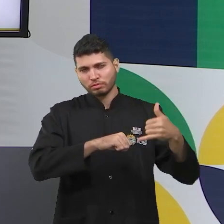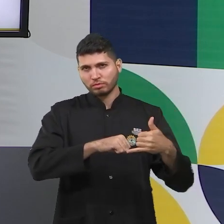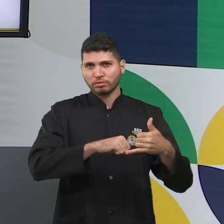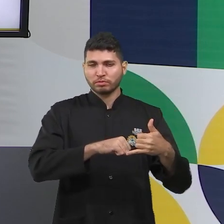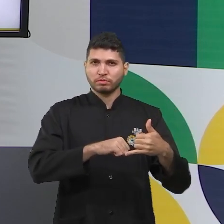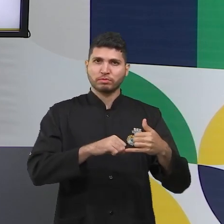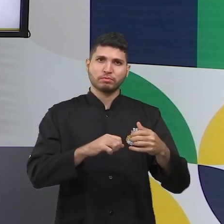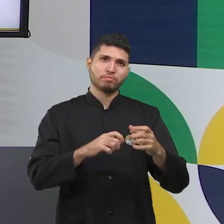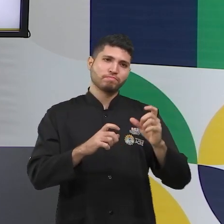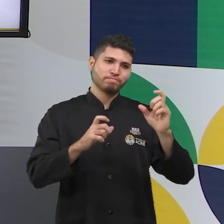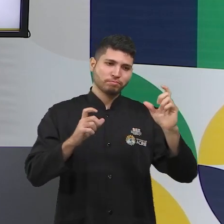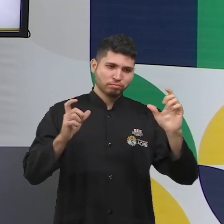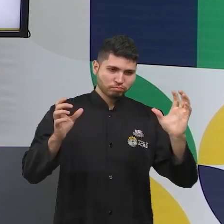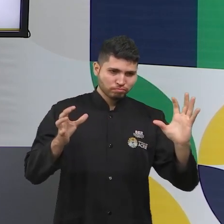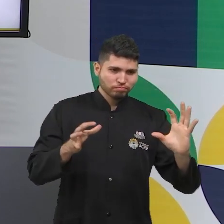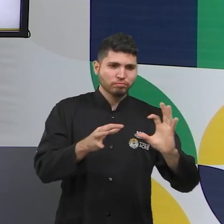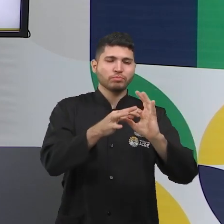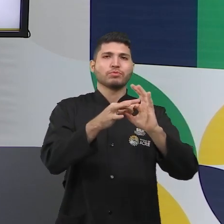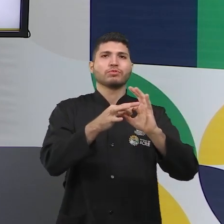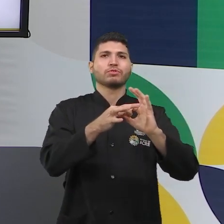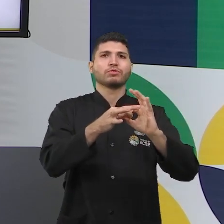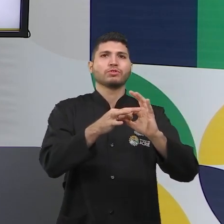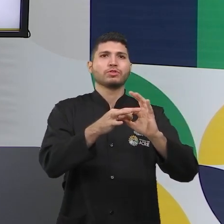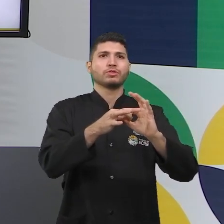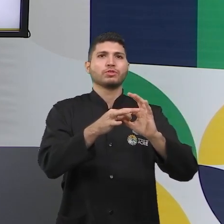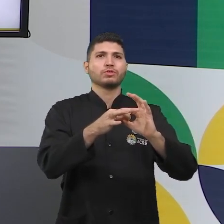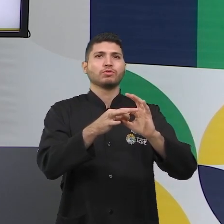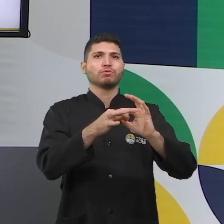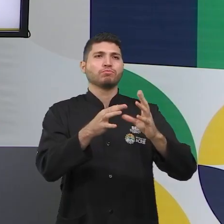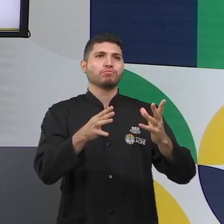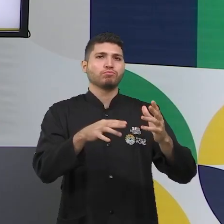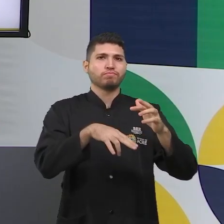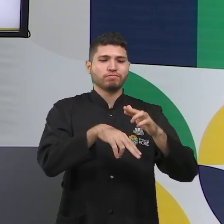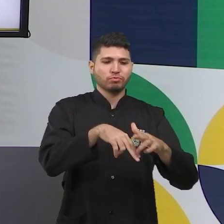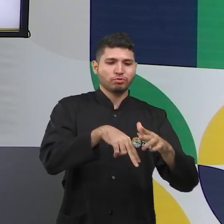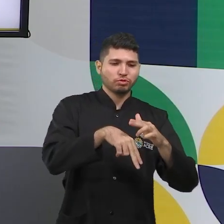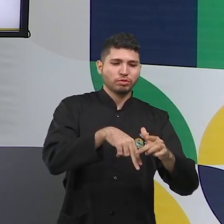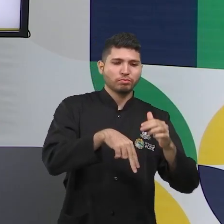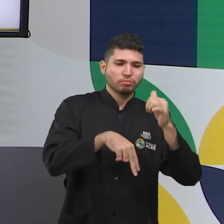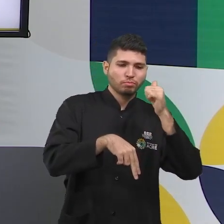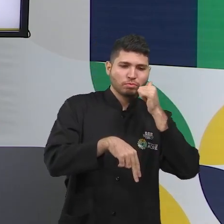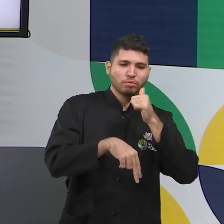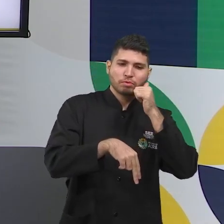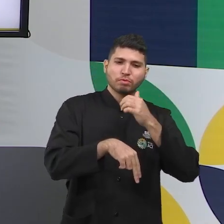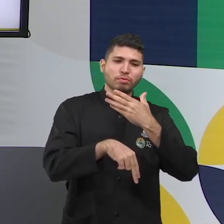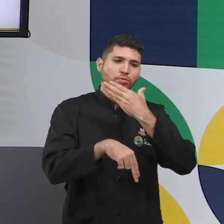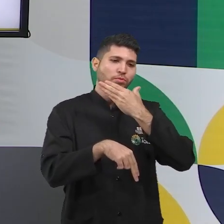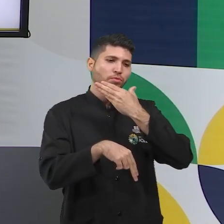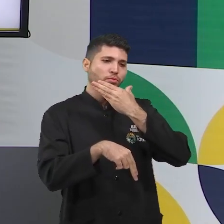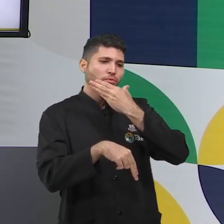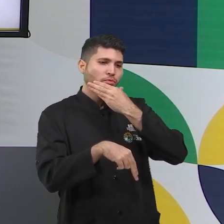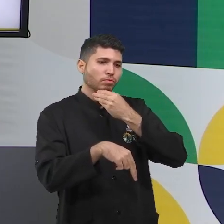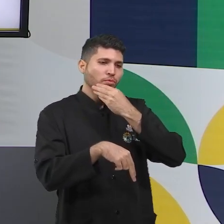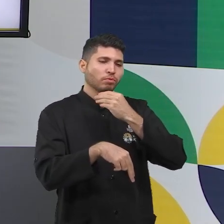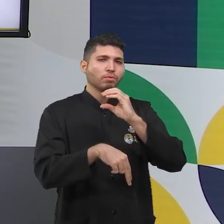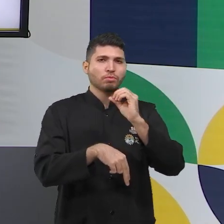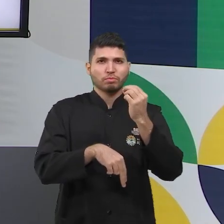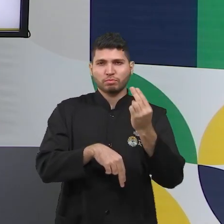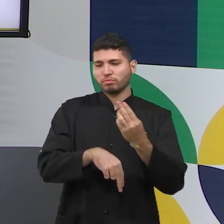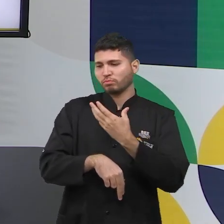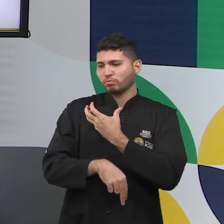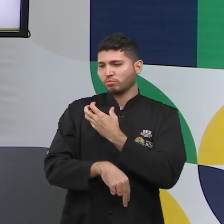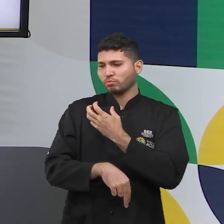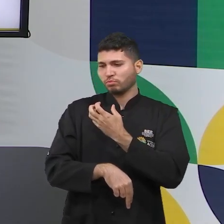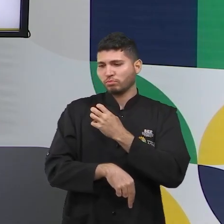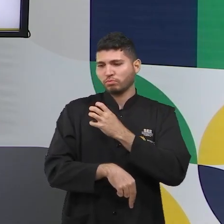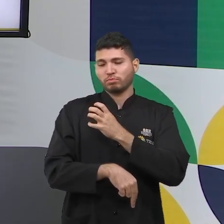flexionar em gênero e número para atender o seu substantivo. Já o advérbio, não. Mas